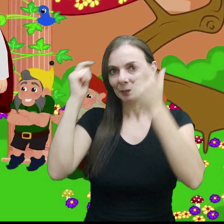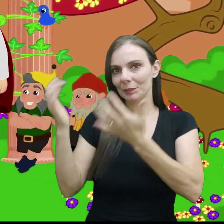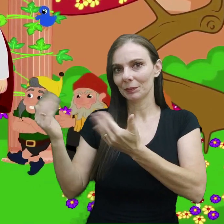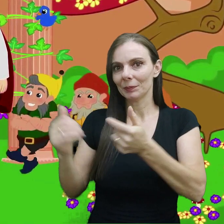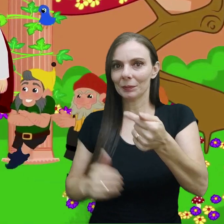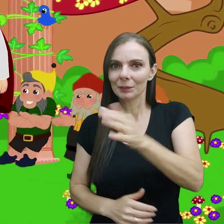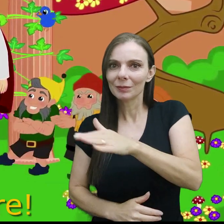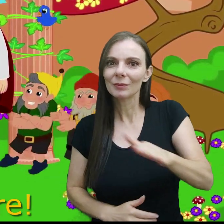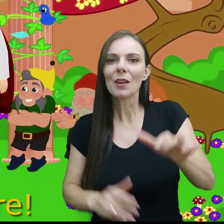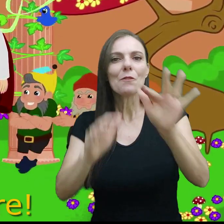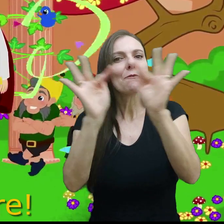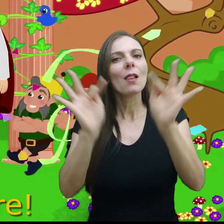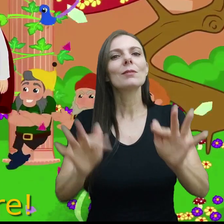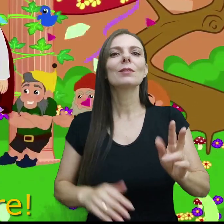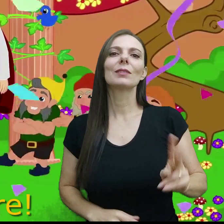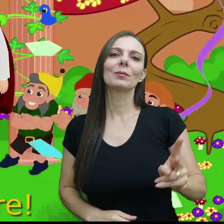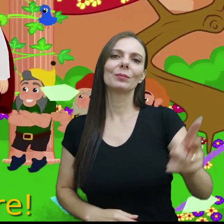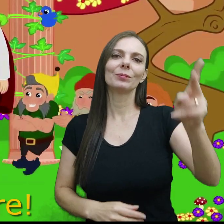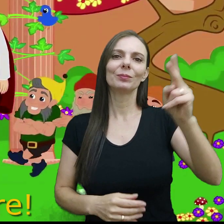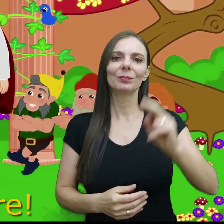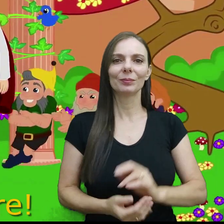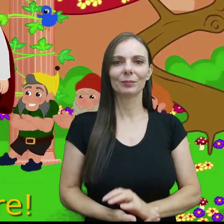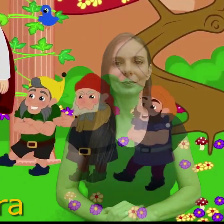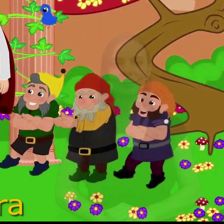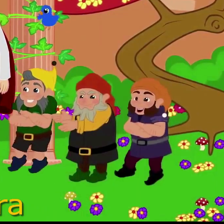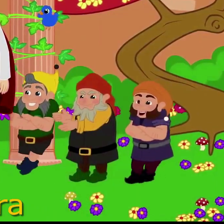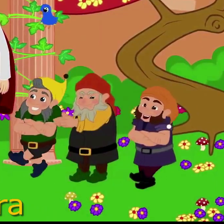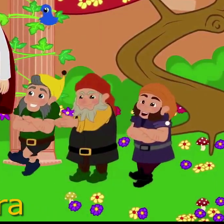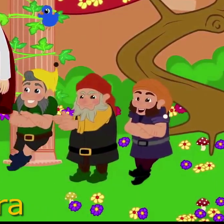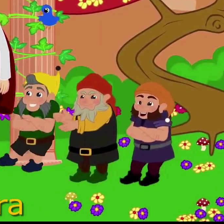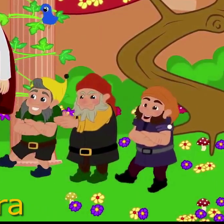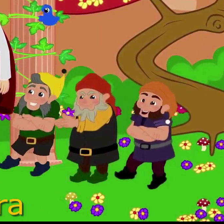os sete anões viveram felizes para sempre.